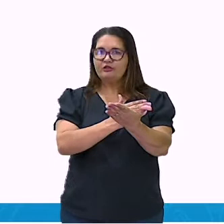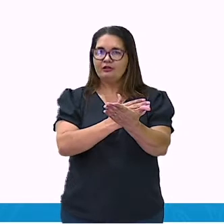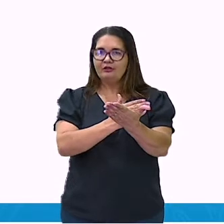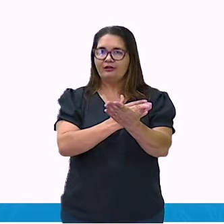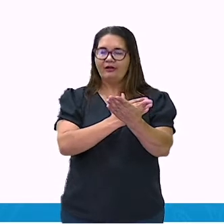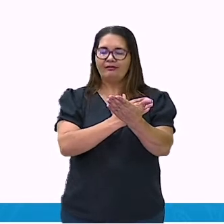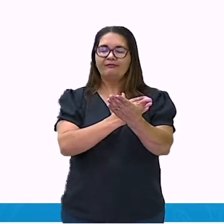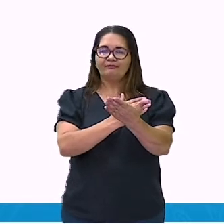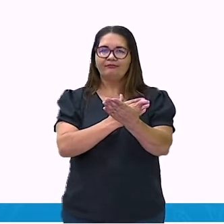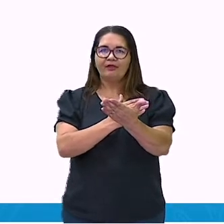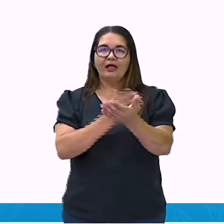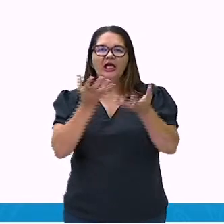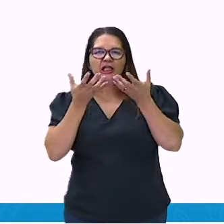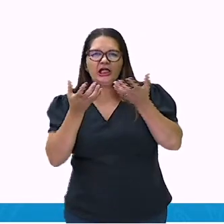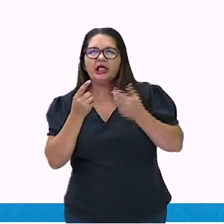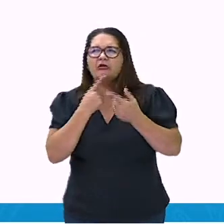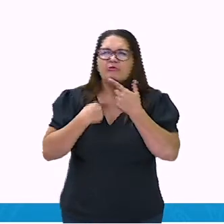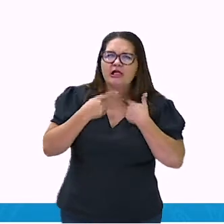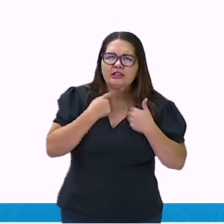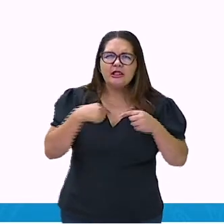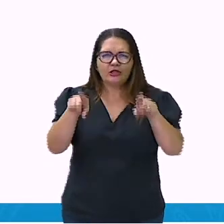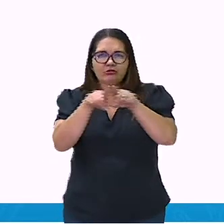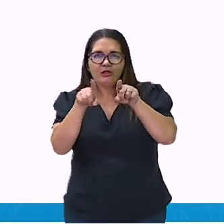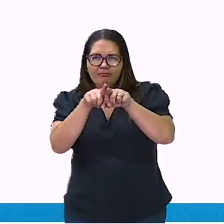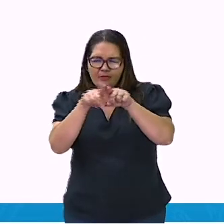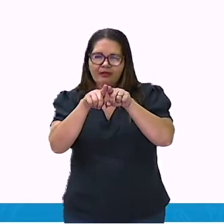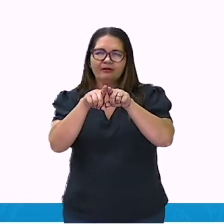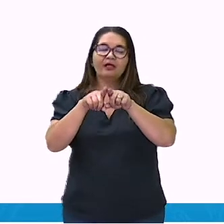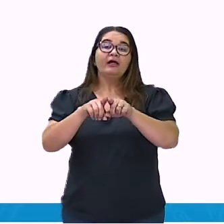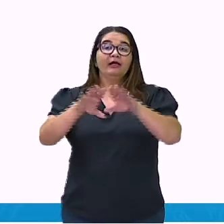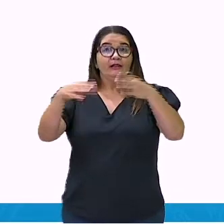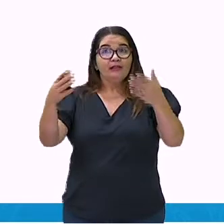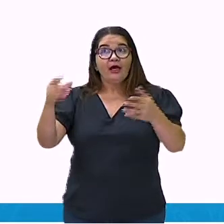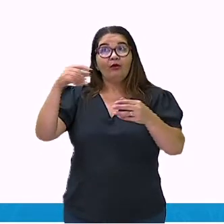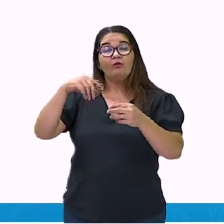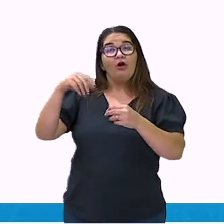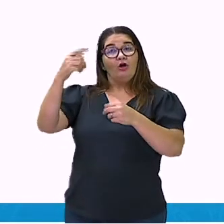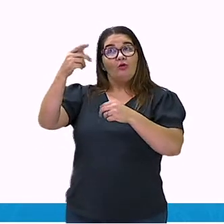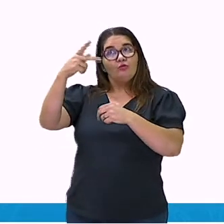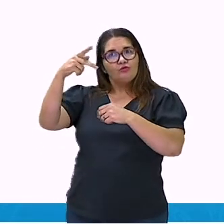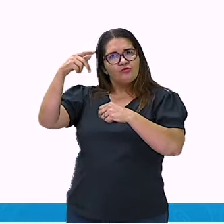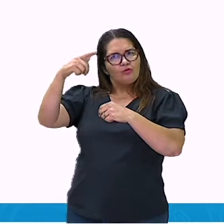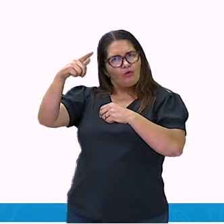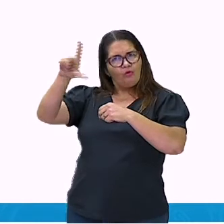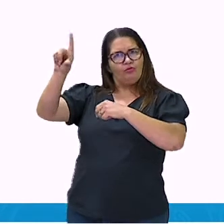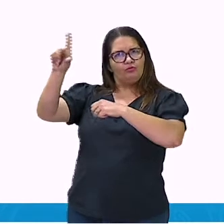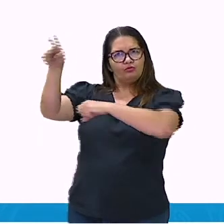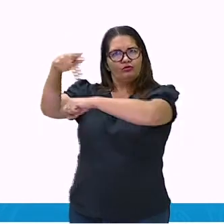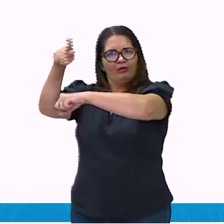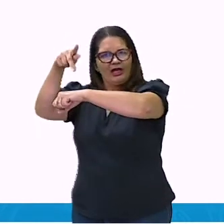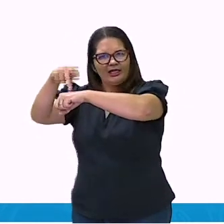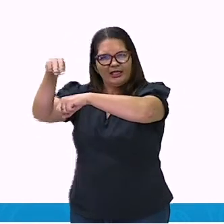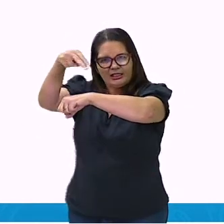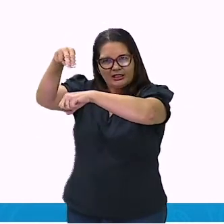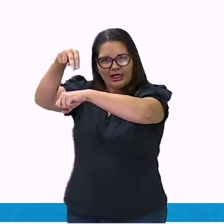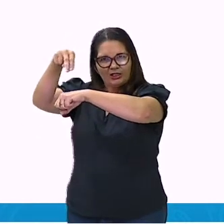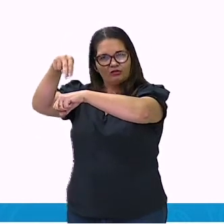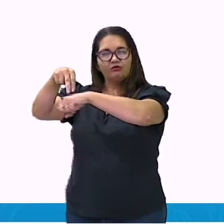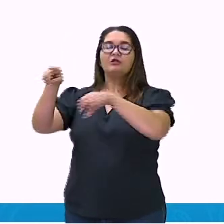riqueza recém-descoberta. Então, o território brasileiro, ele